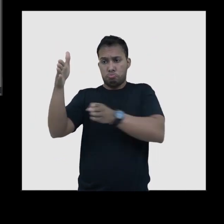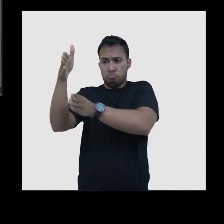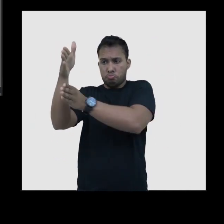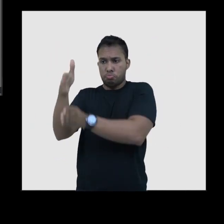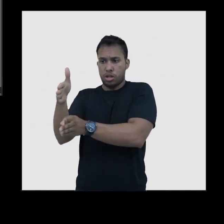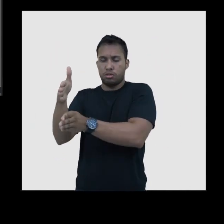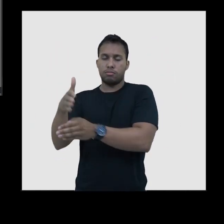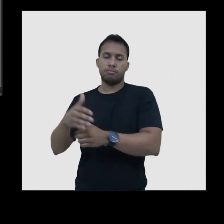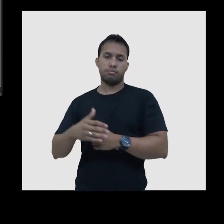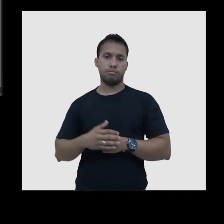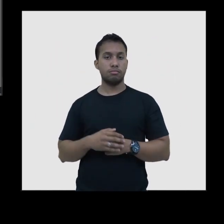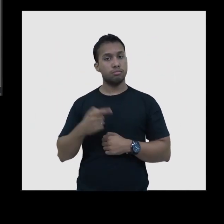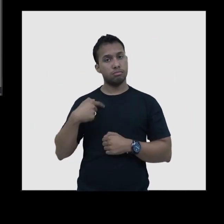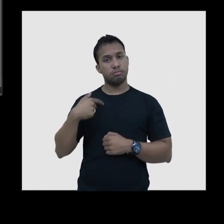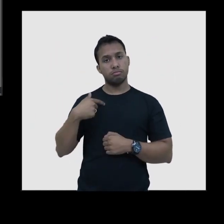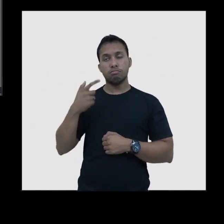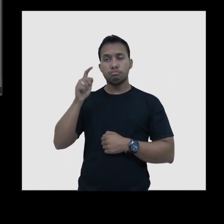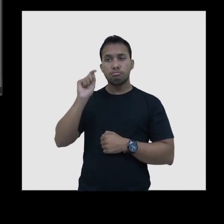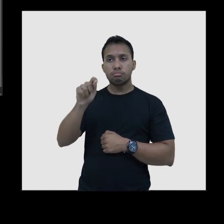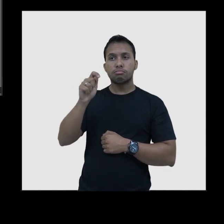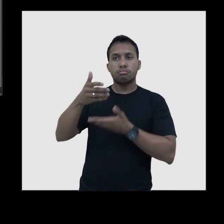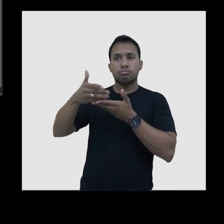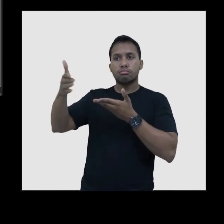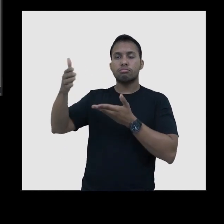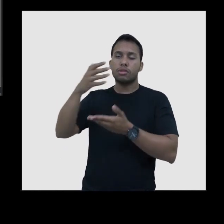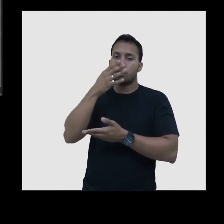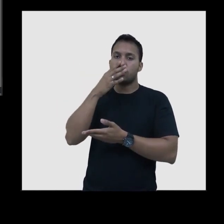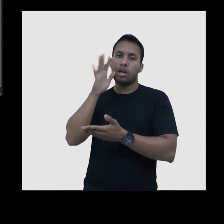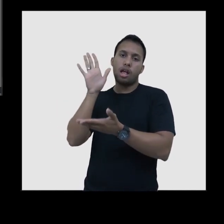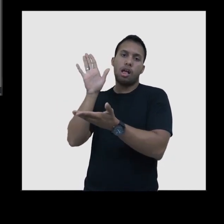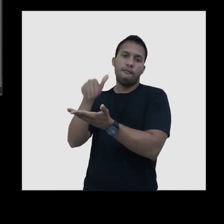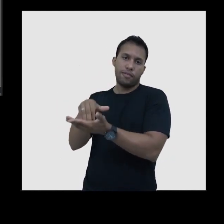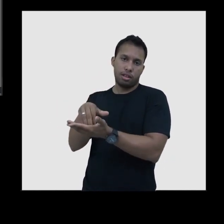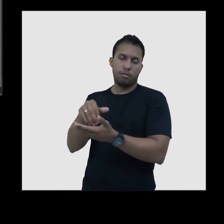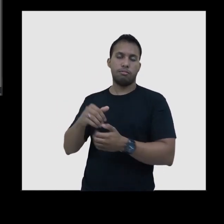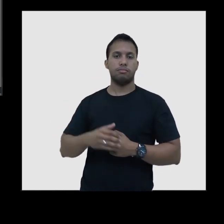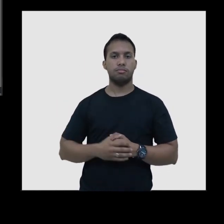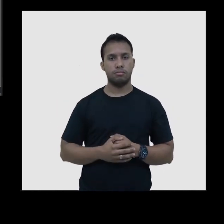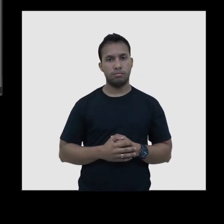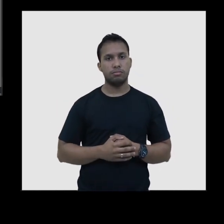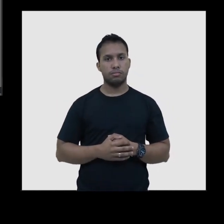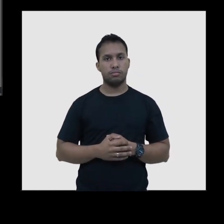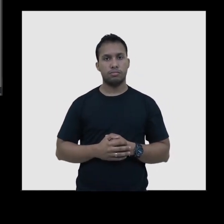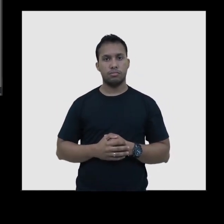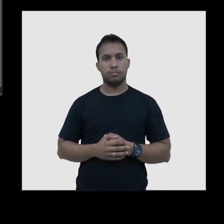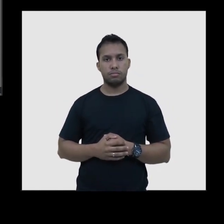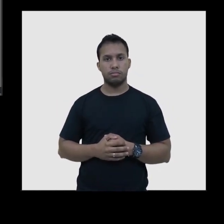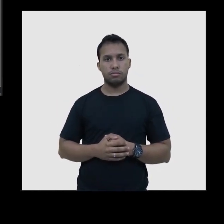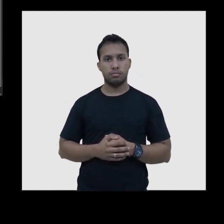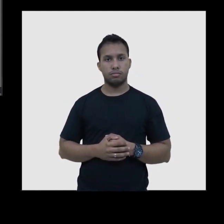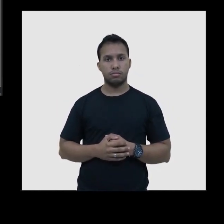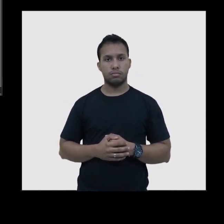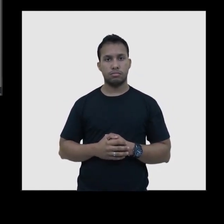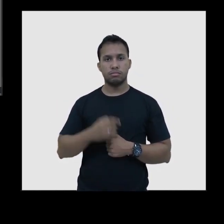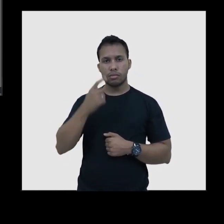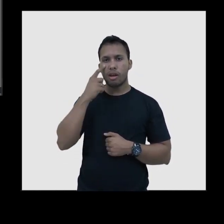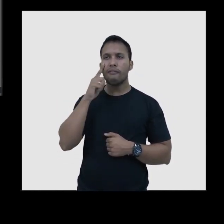mesmo quadro. Vou dar o play para a gente assistir até o final. A gente vê que até aqui foi